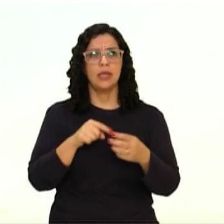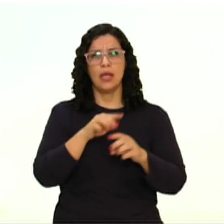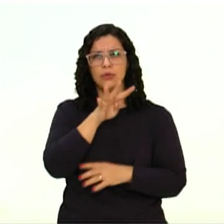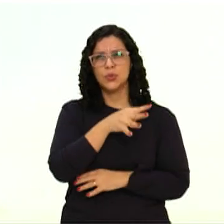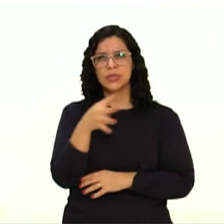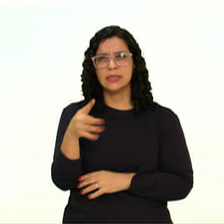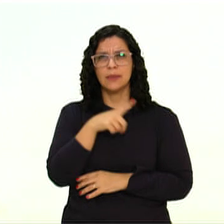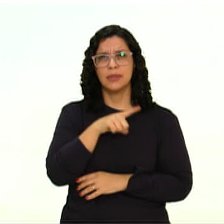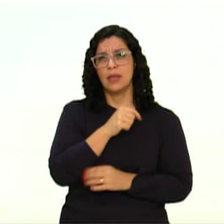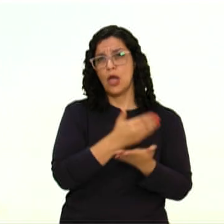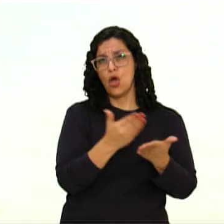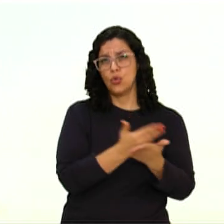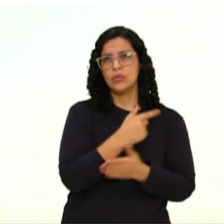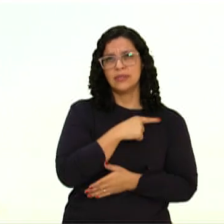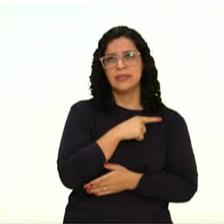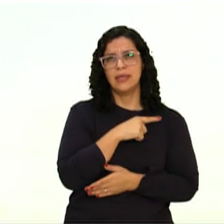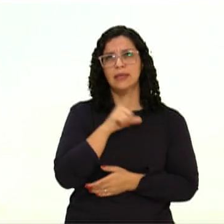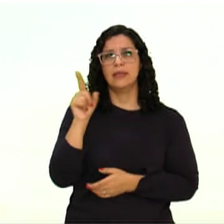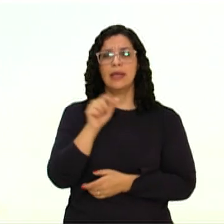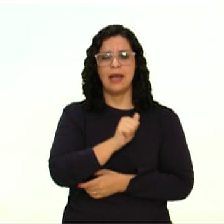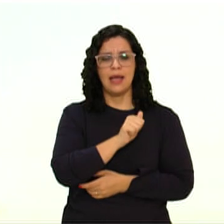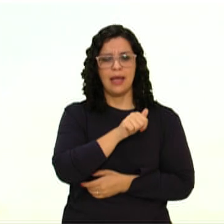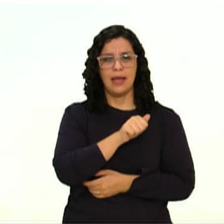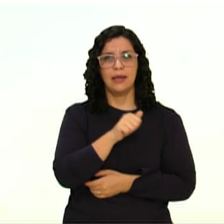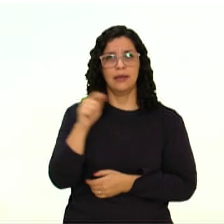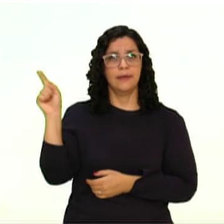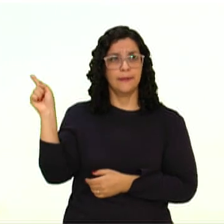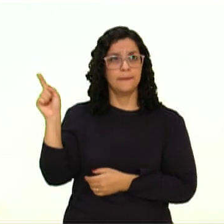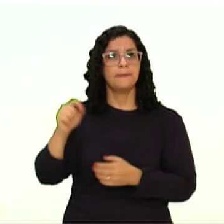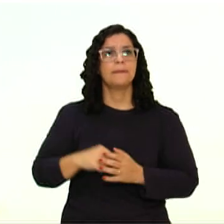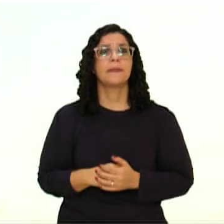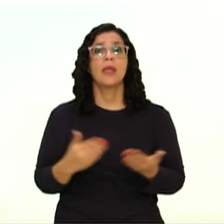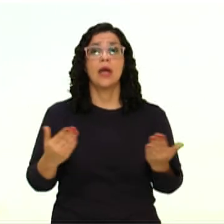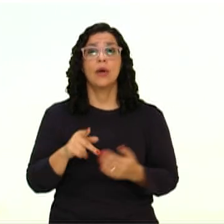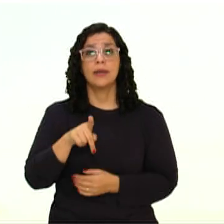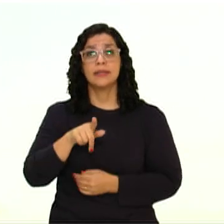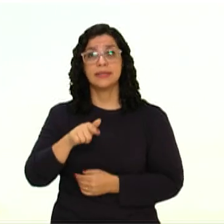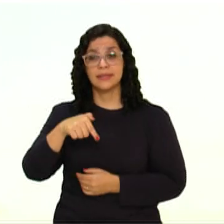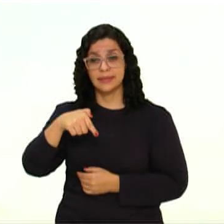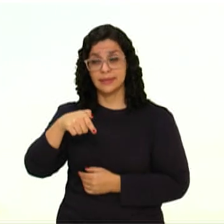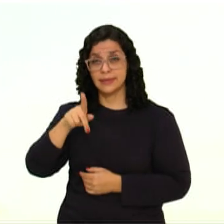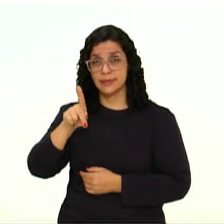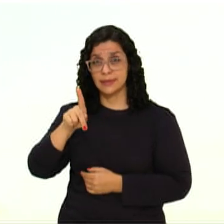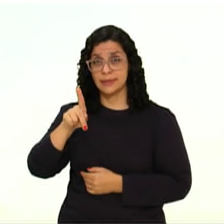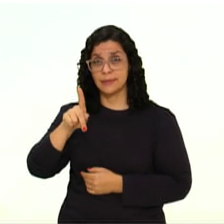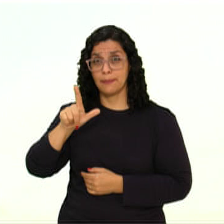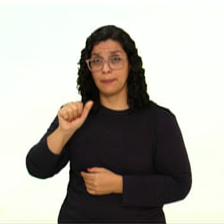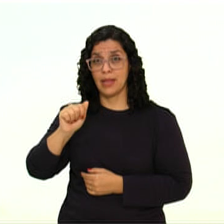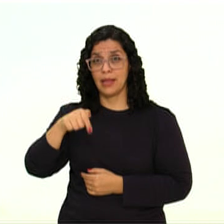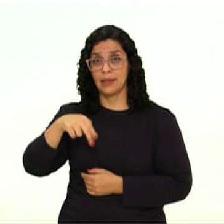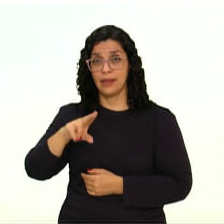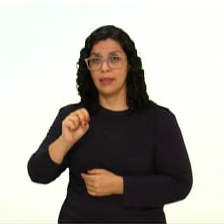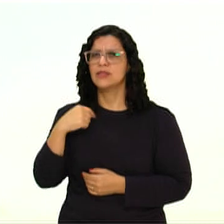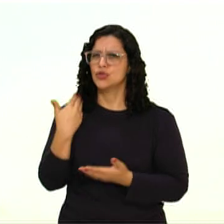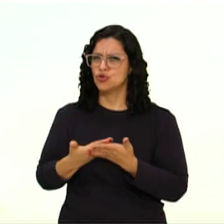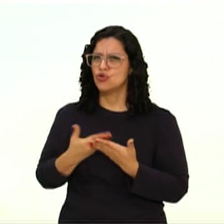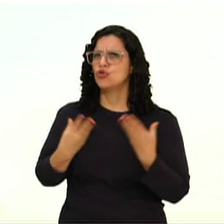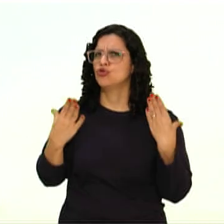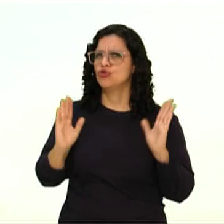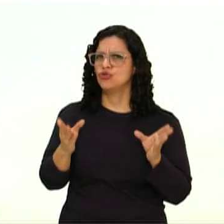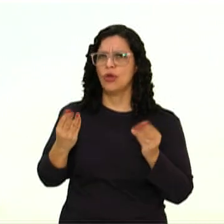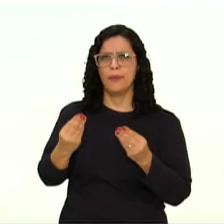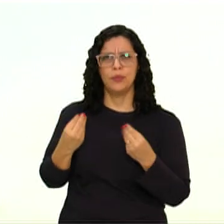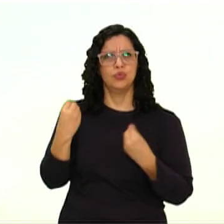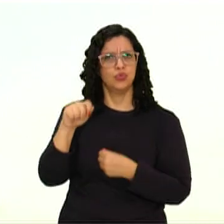esqueminha dos agranulócitos e os granulócitos ali na sequência. As plaquetas também a gente já falou bastante